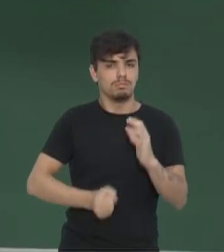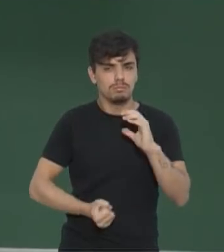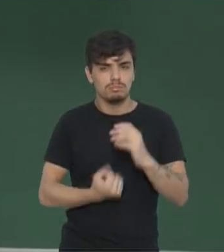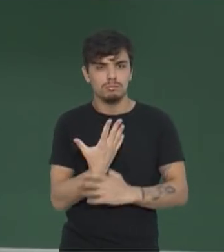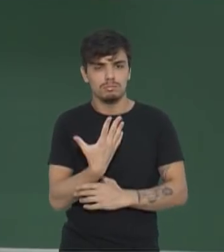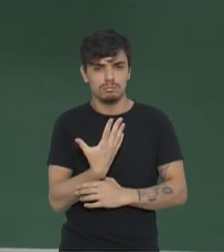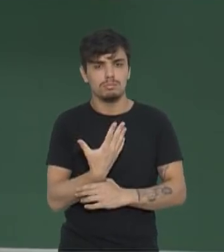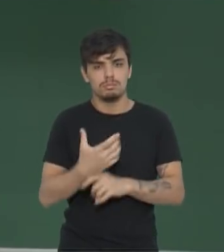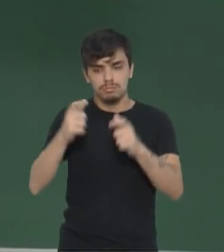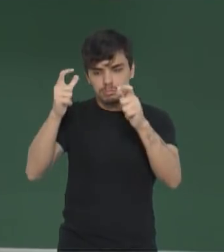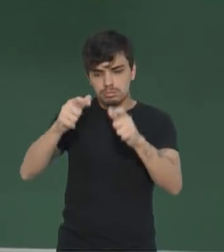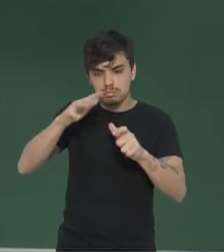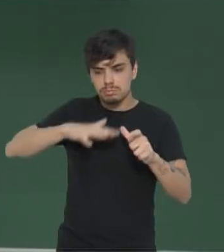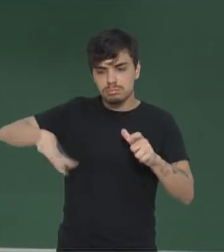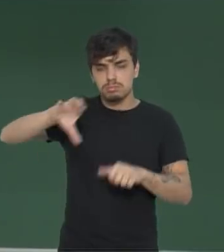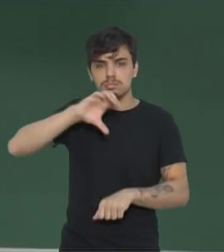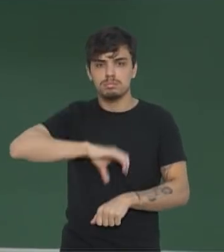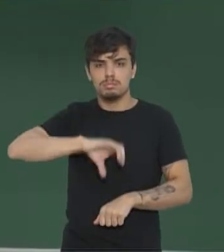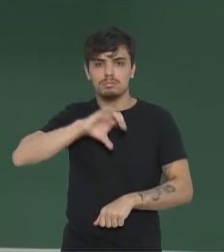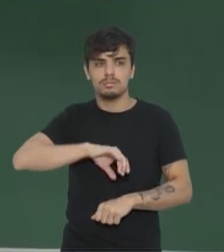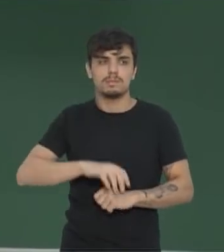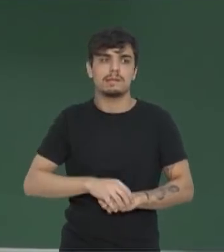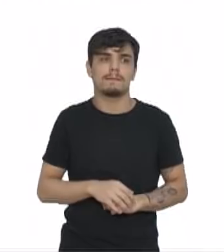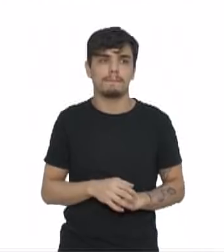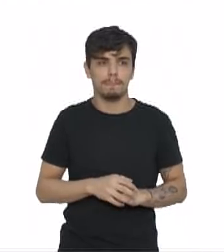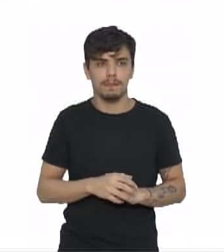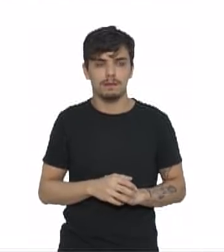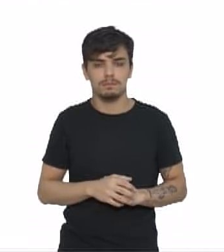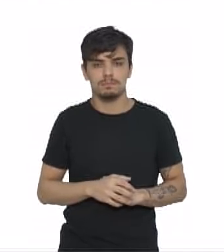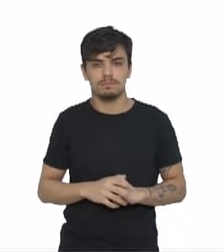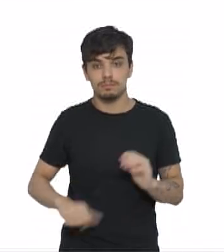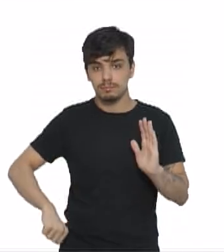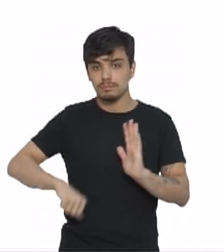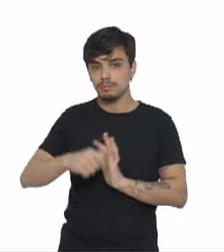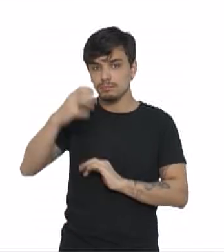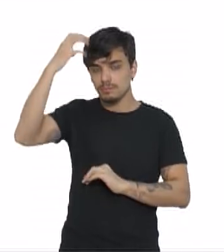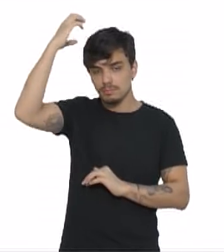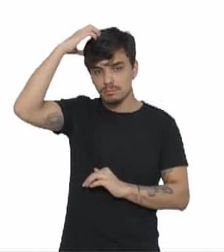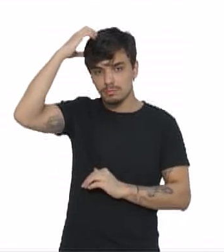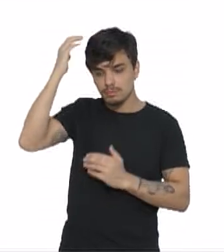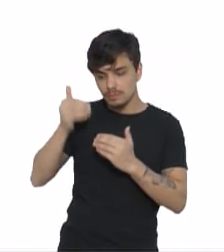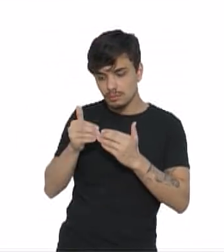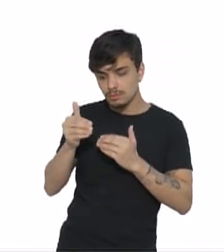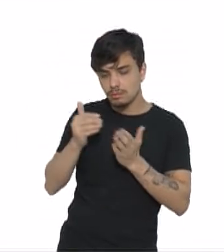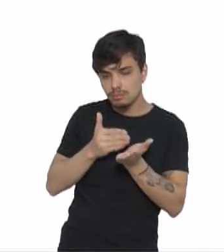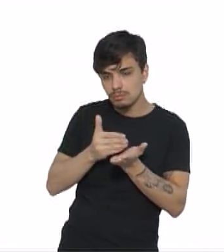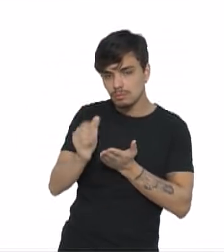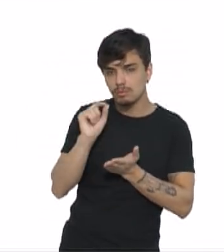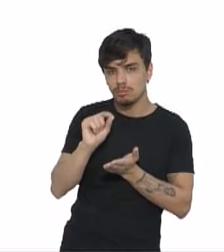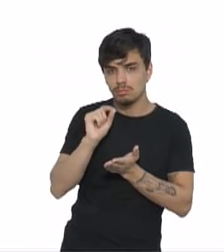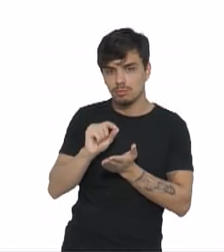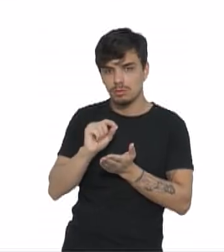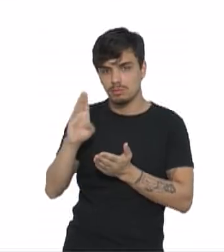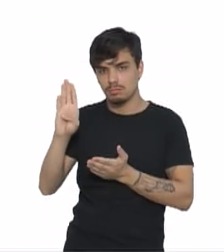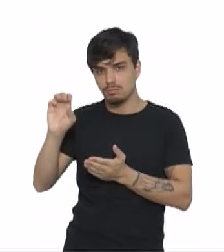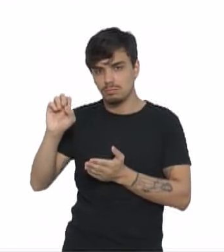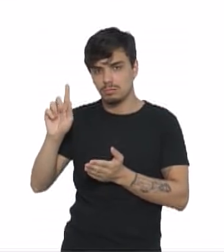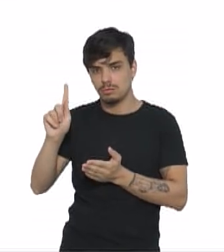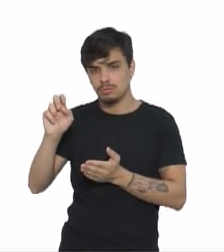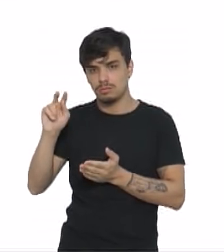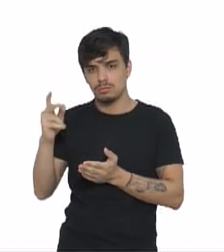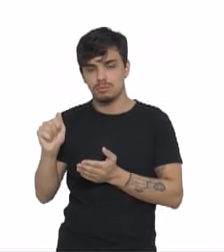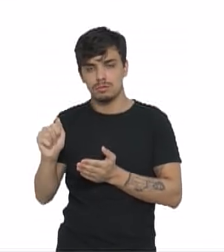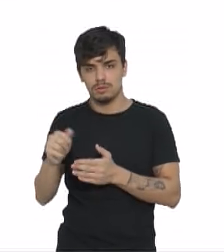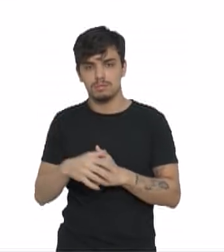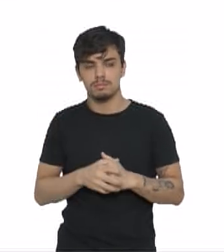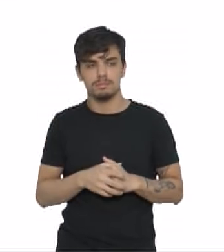origem do reino de Portugal. O primeiro rei de Portugal e deu o início à dinastia de Borgonha, o Afonso Henriques, né?